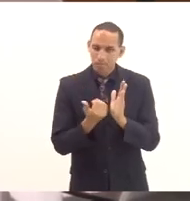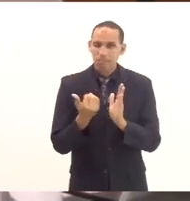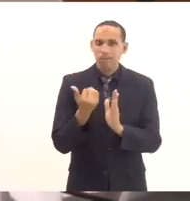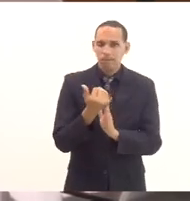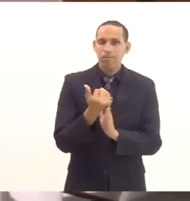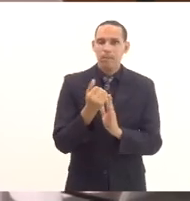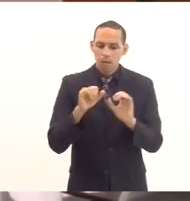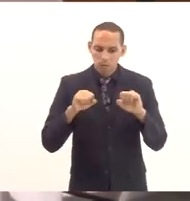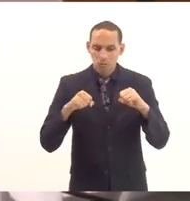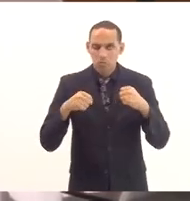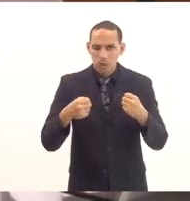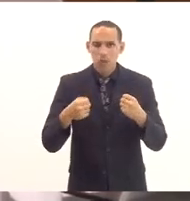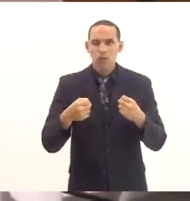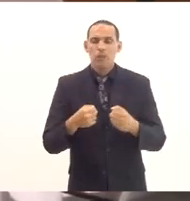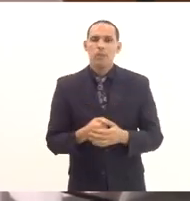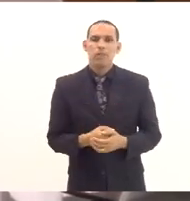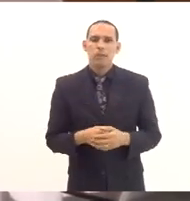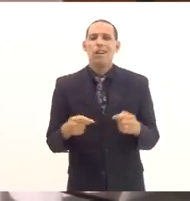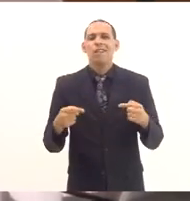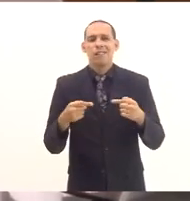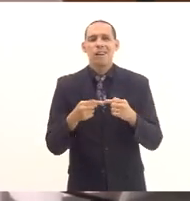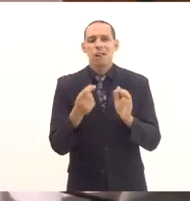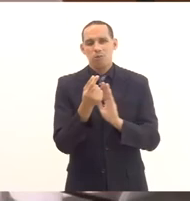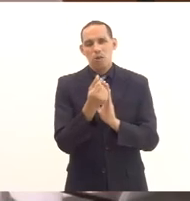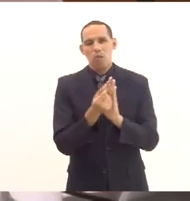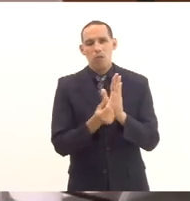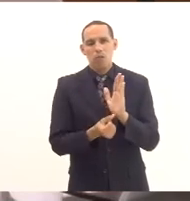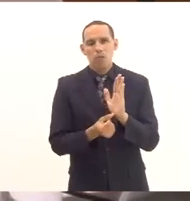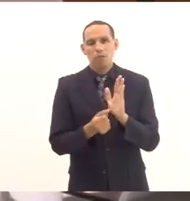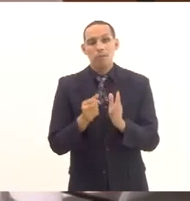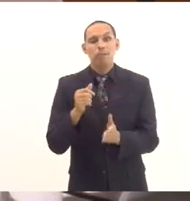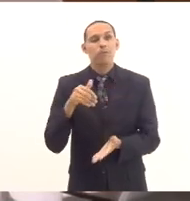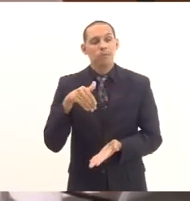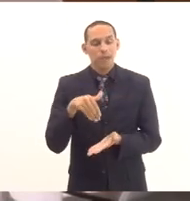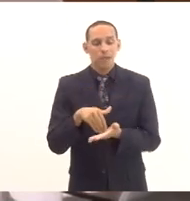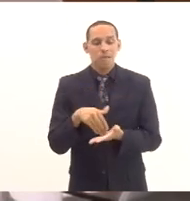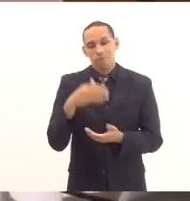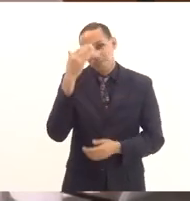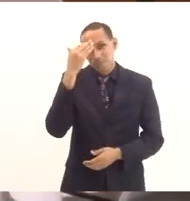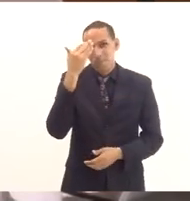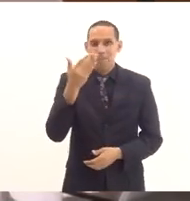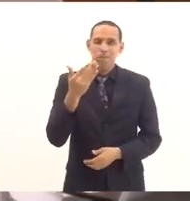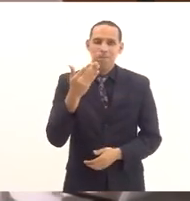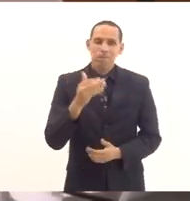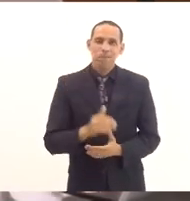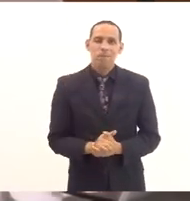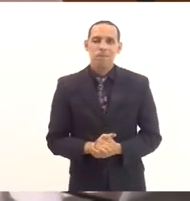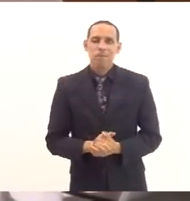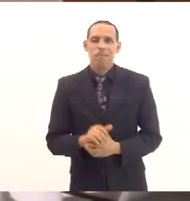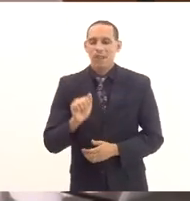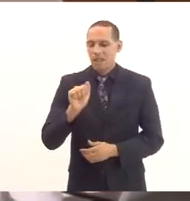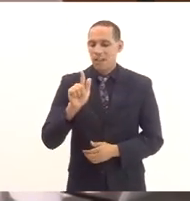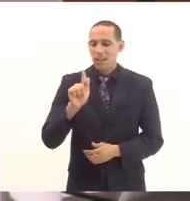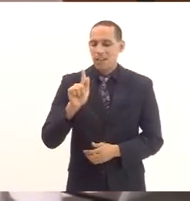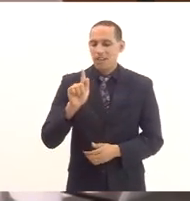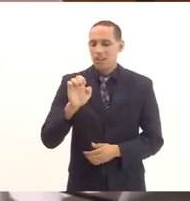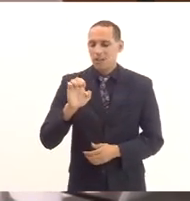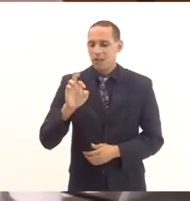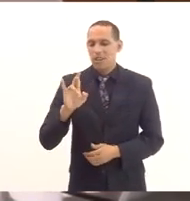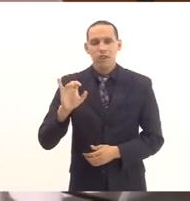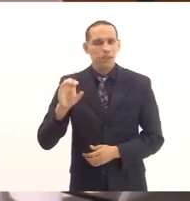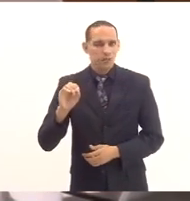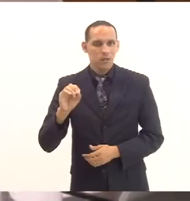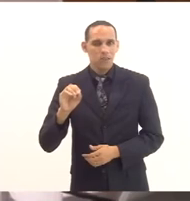à é a parte essa mentário E para finalizar o queria agradecer aqui fazer uma ressalva em relação a gerry Tatiane